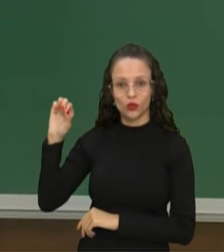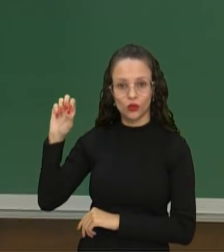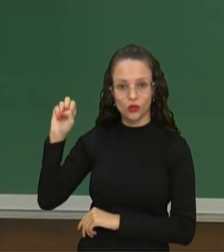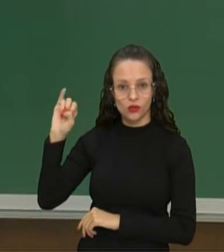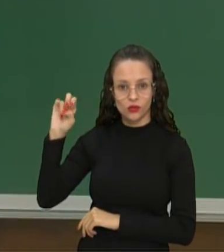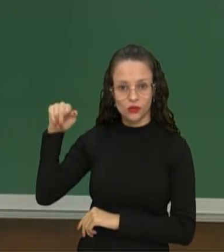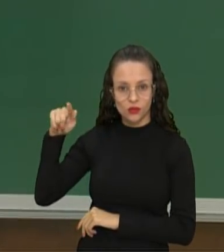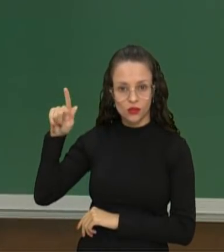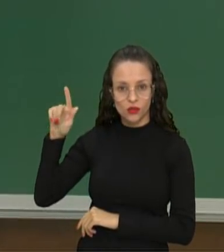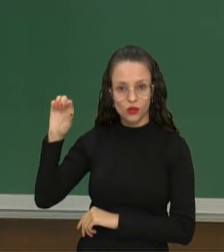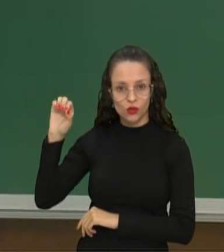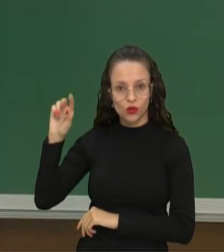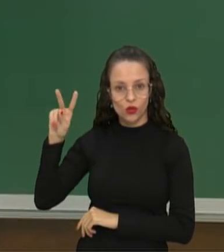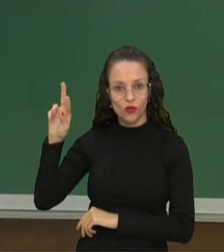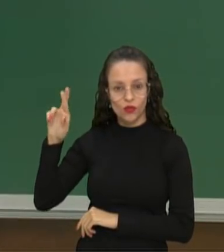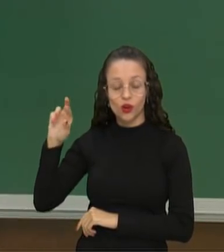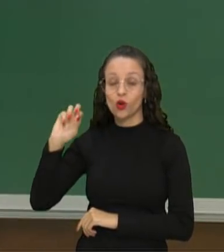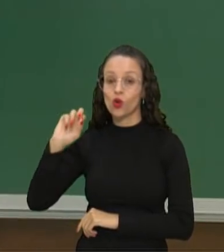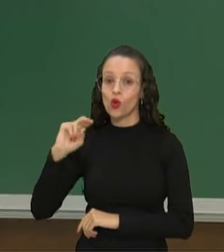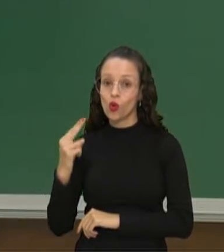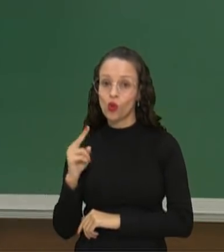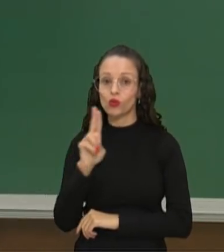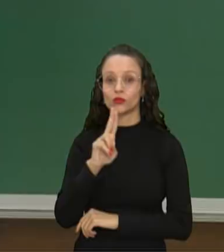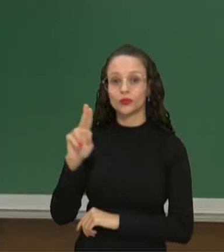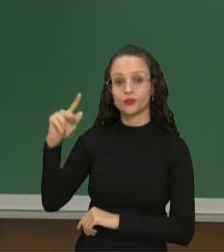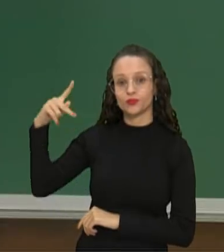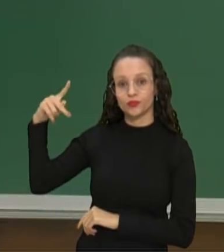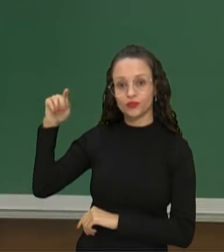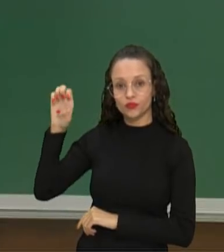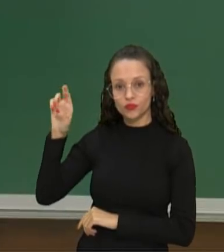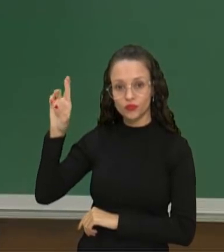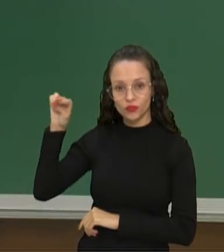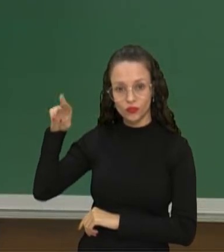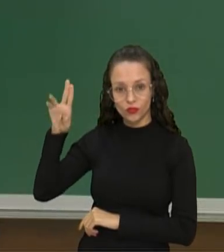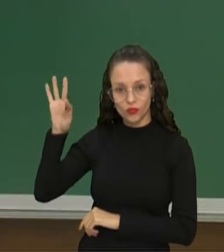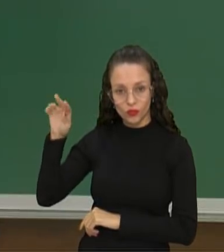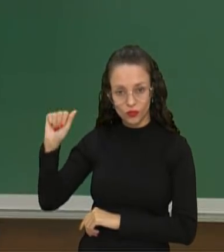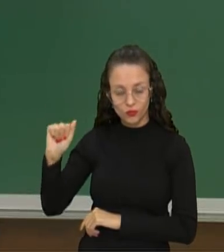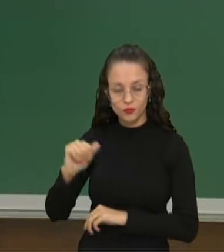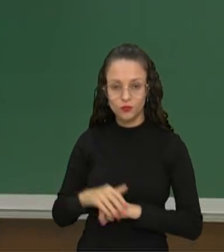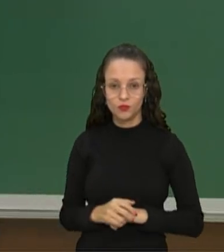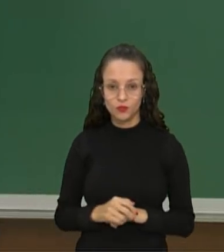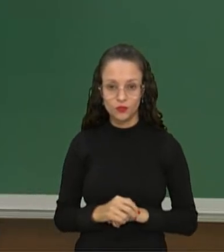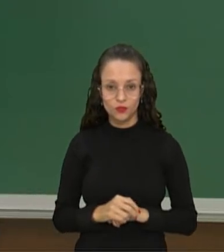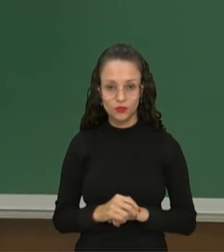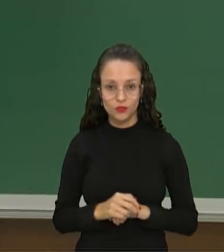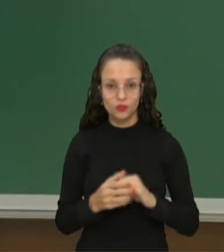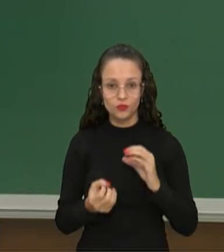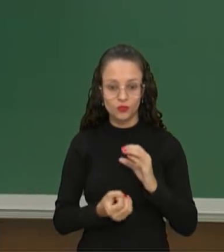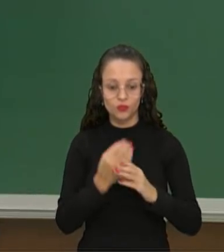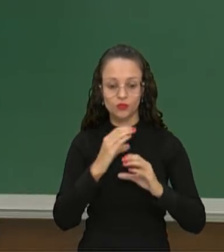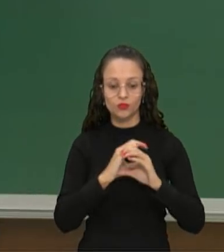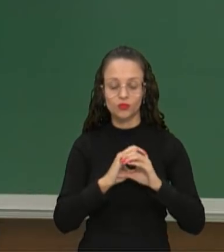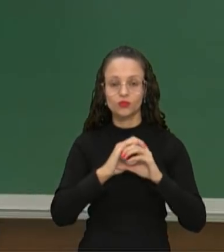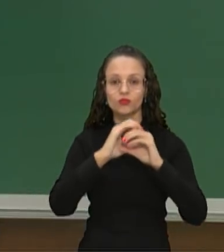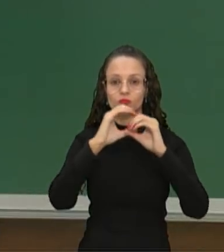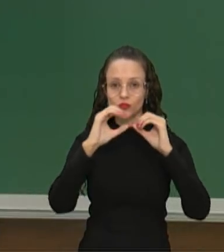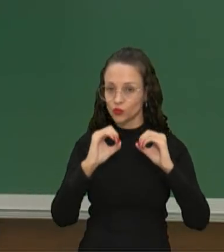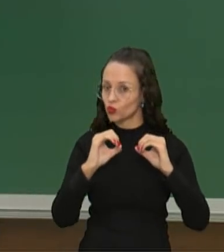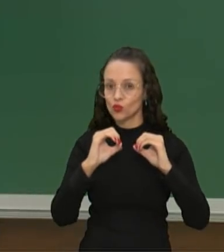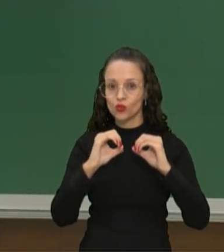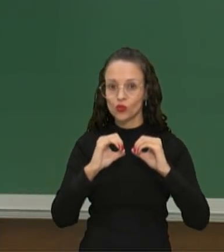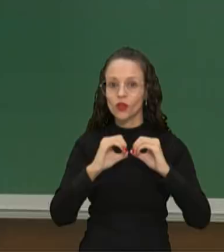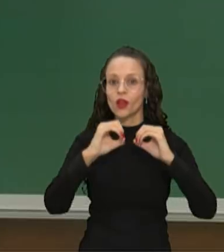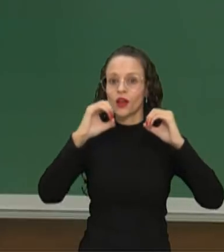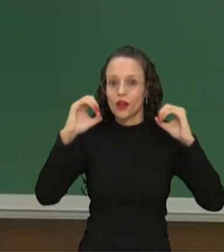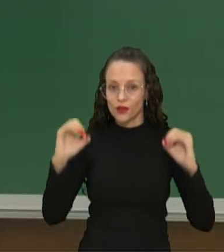ou permutação, permuta, tá? E em vez de formar só 2 gametas diferentes, eu vou formar 4 gametas diferentes,